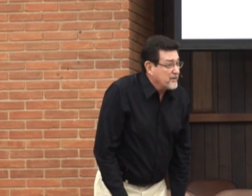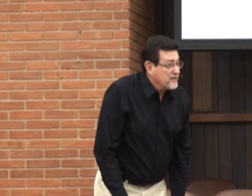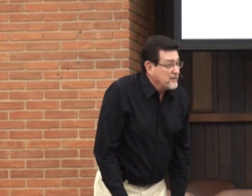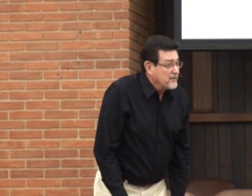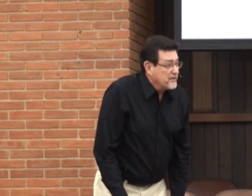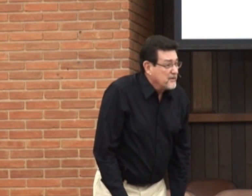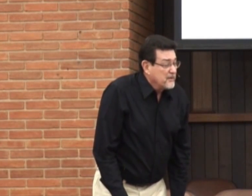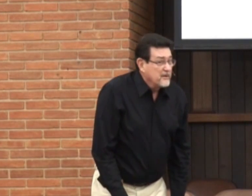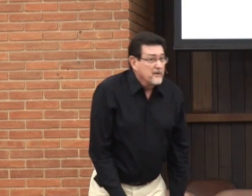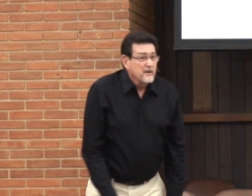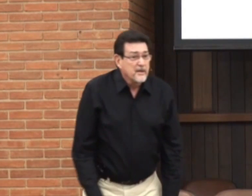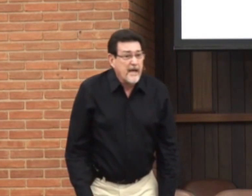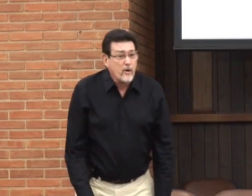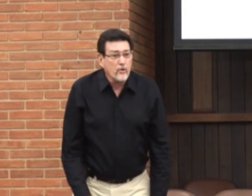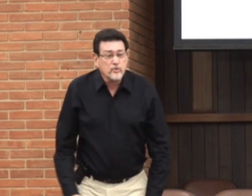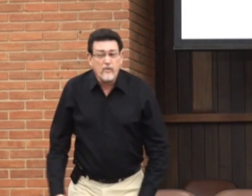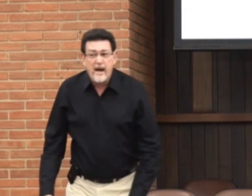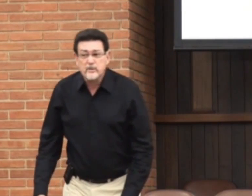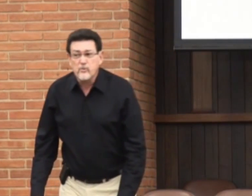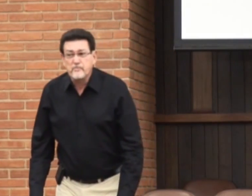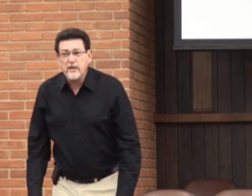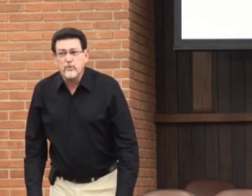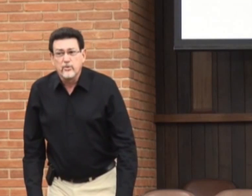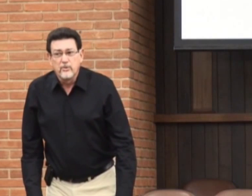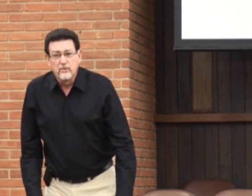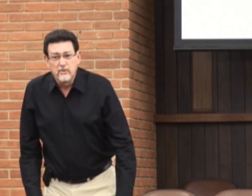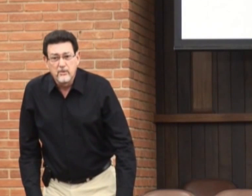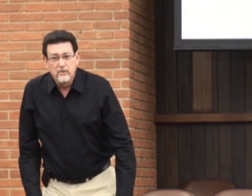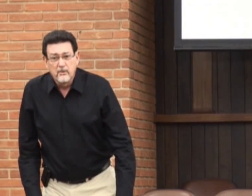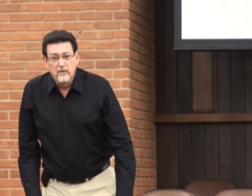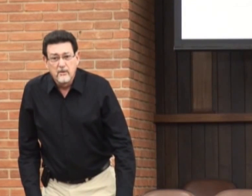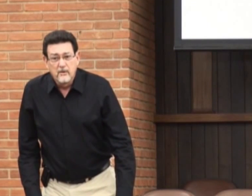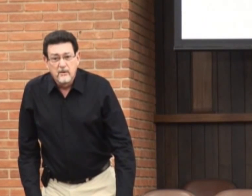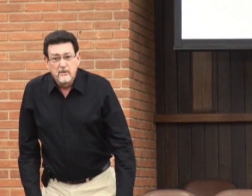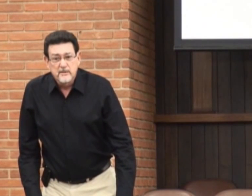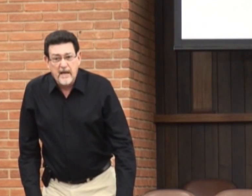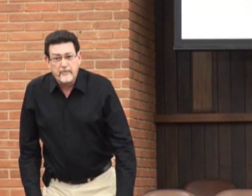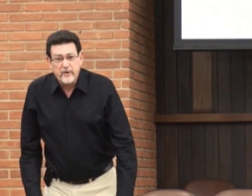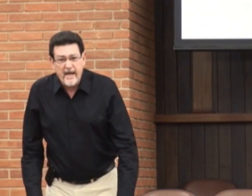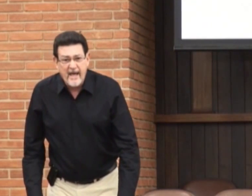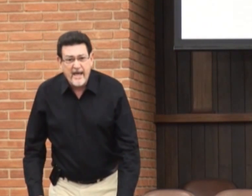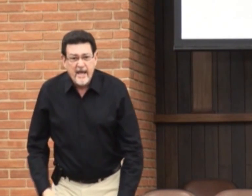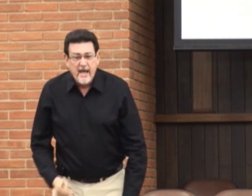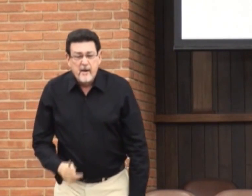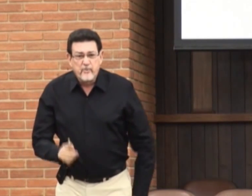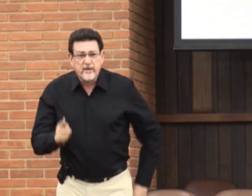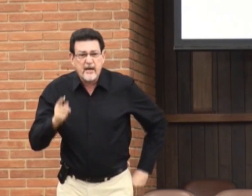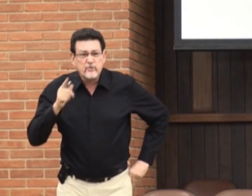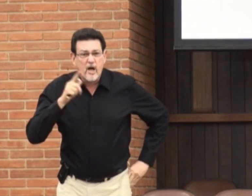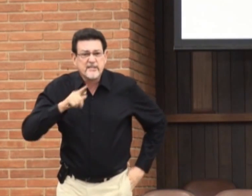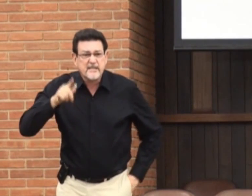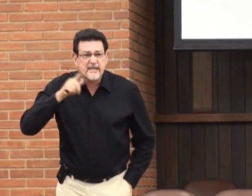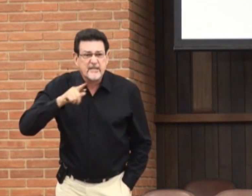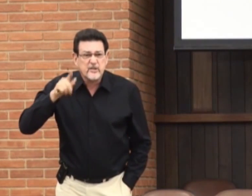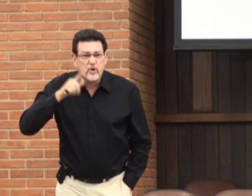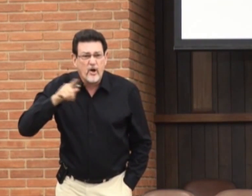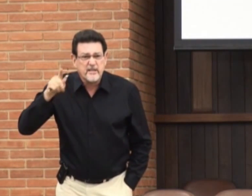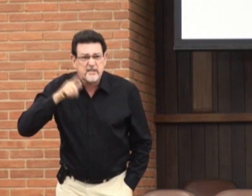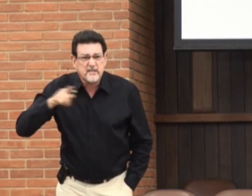irmão? Quem contou mais um pio? Sabe por quê? Porque